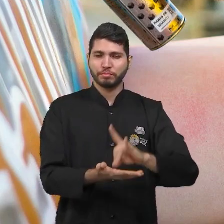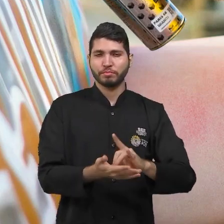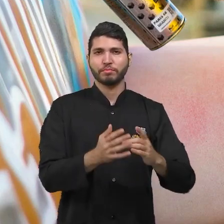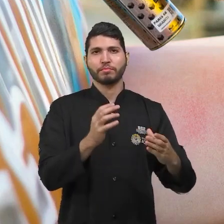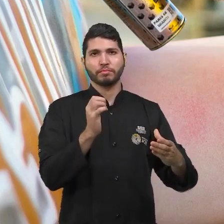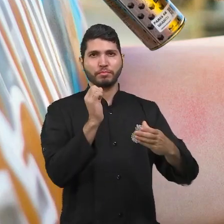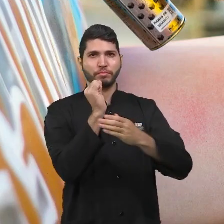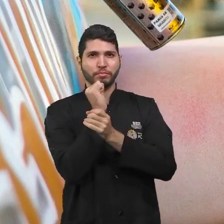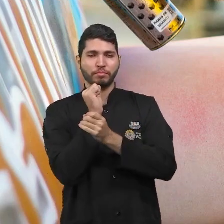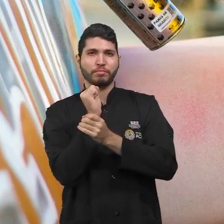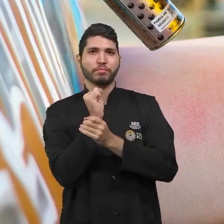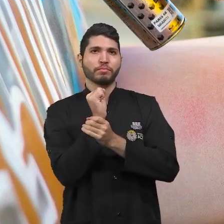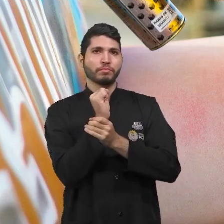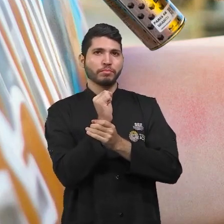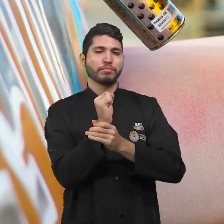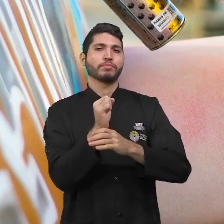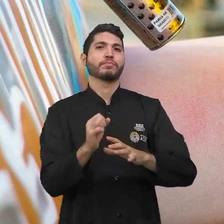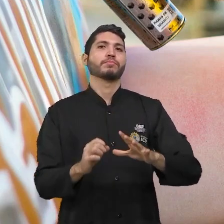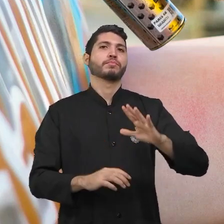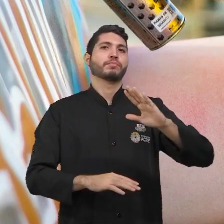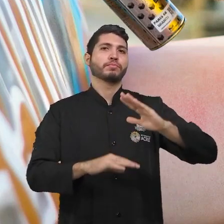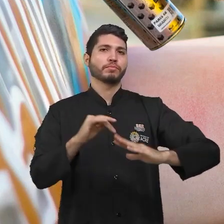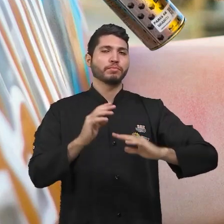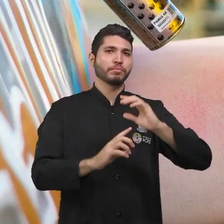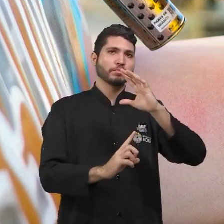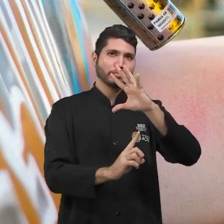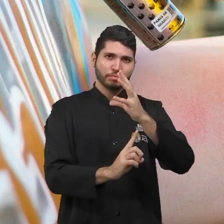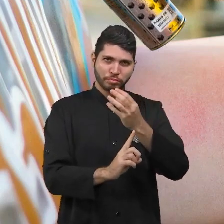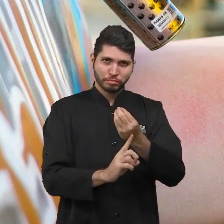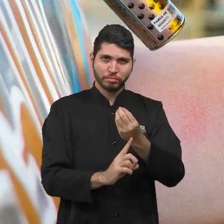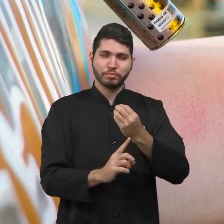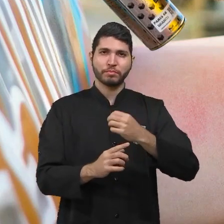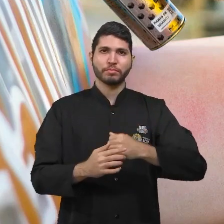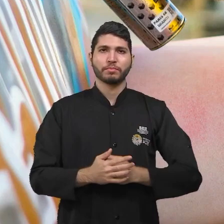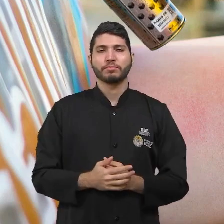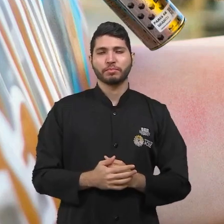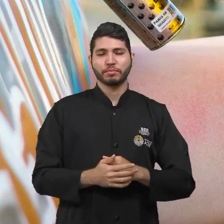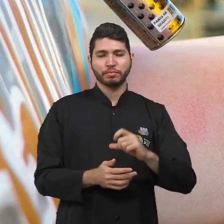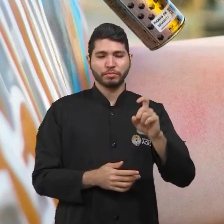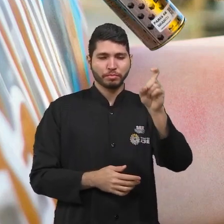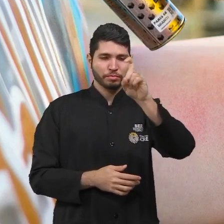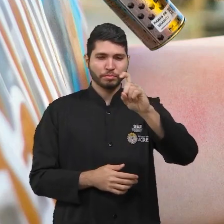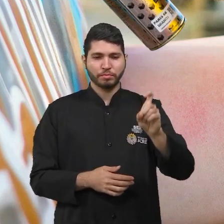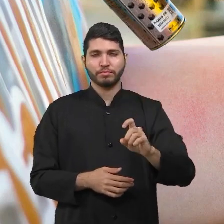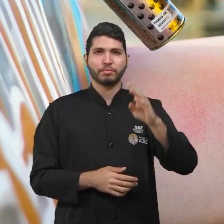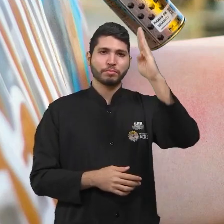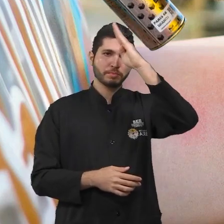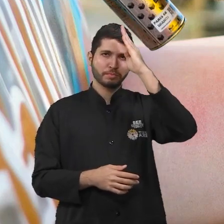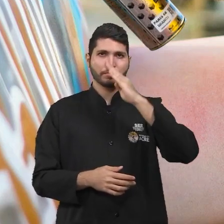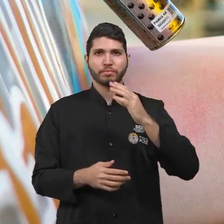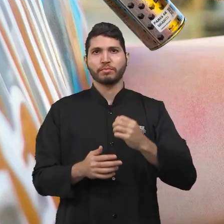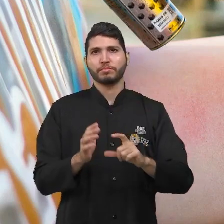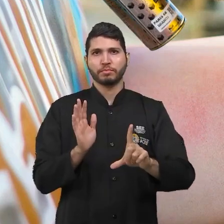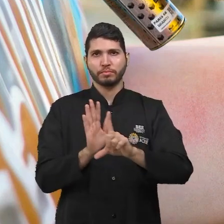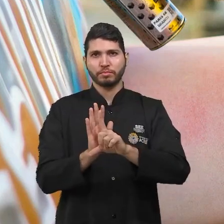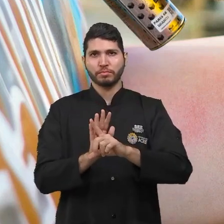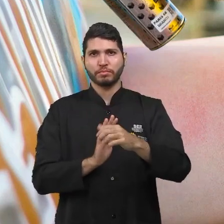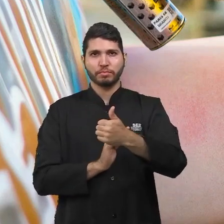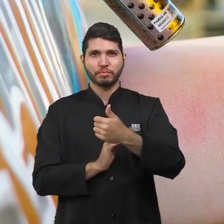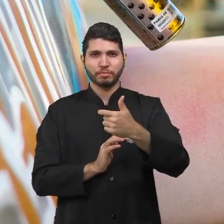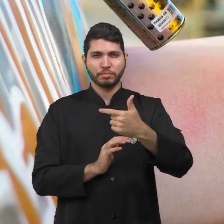amparar as pessoas, os artistas que trabalham com o grafite. No Brasil, é a lei número